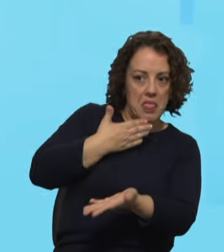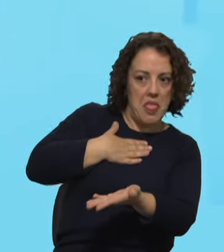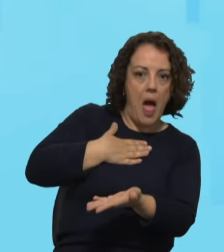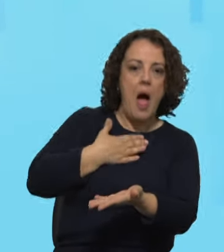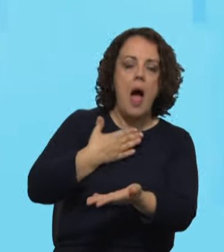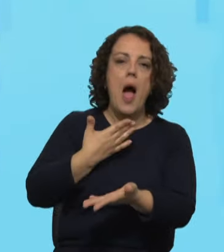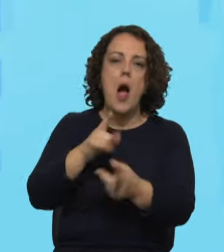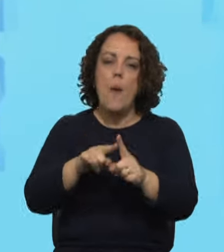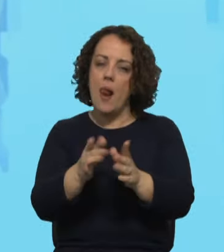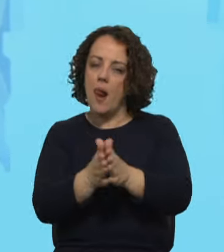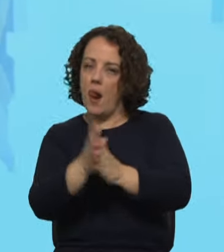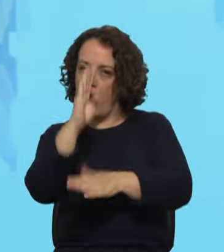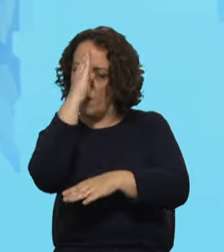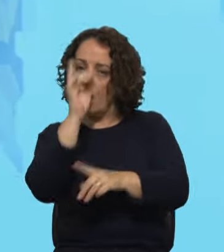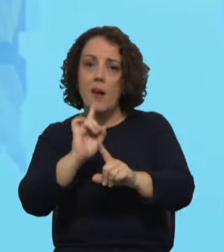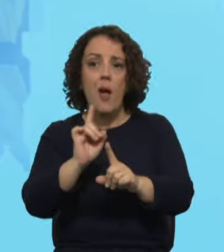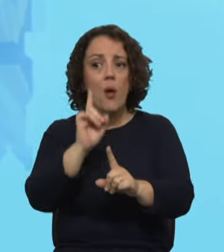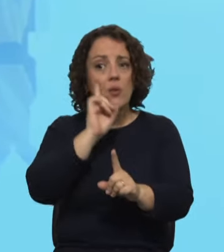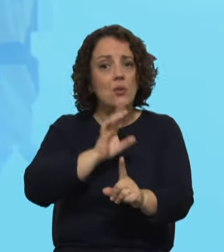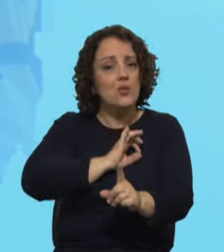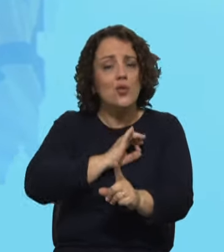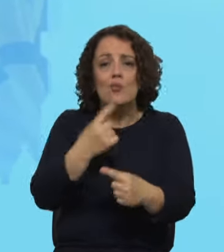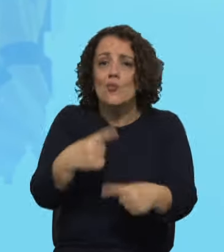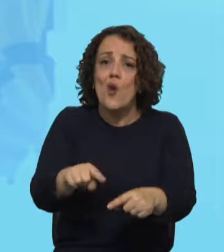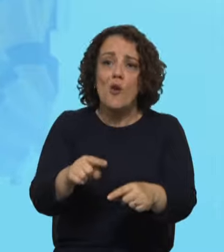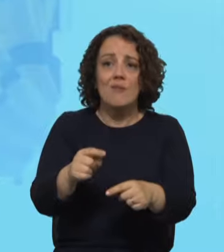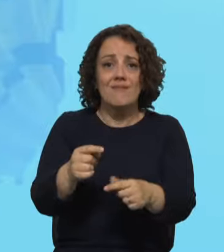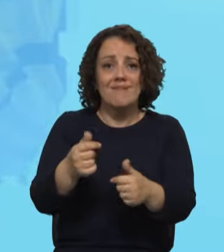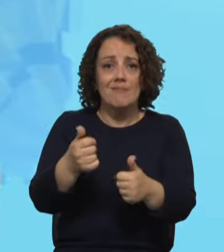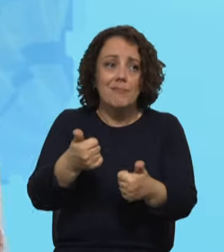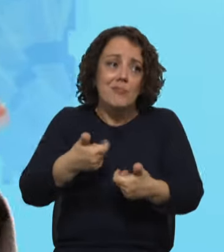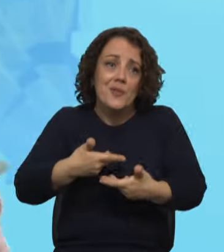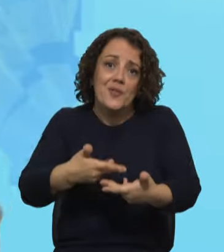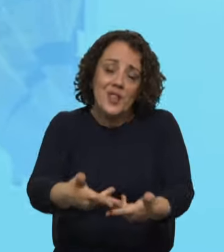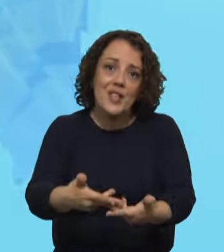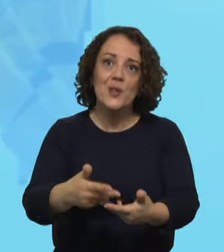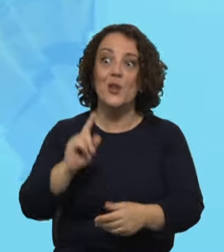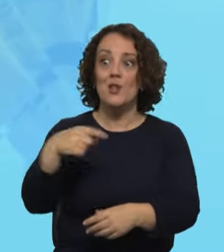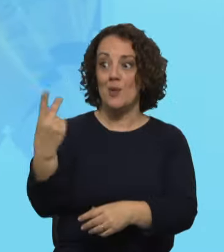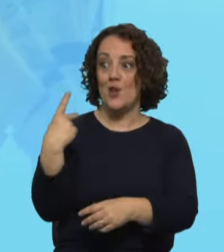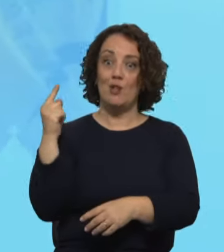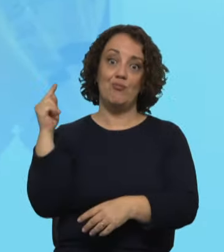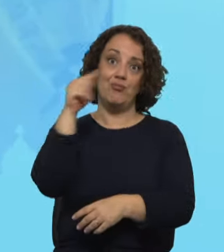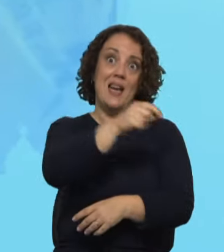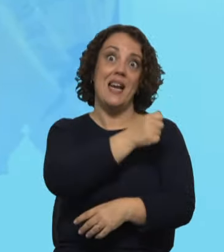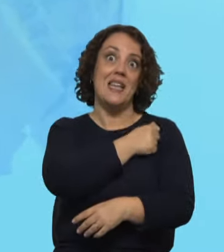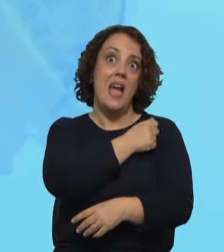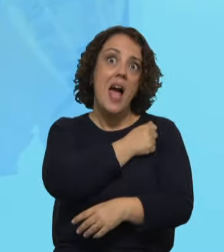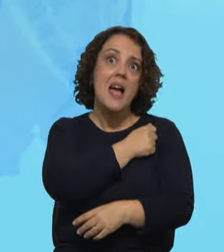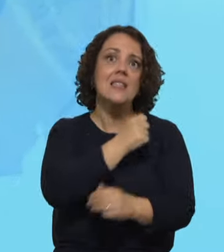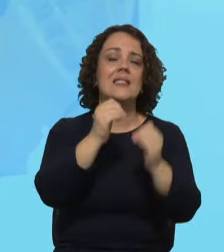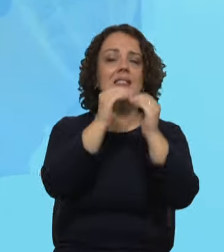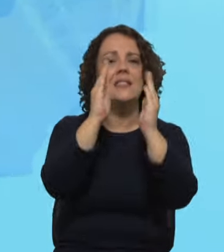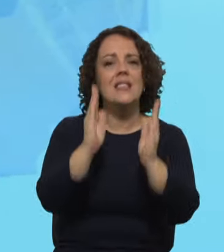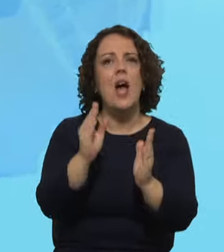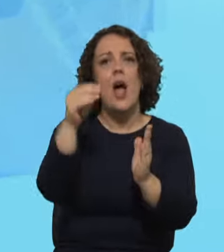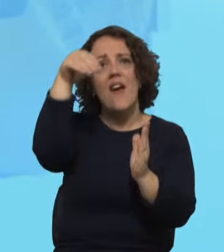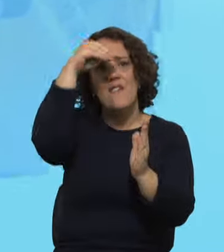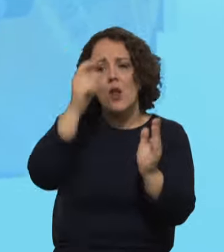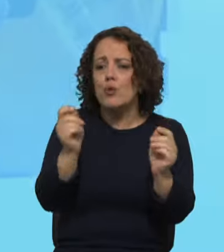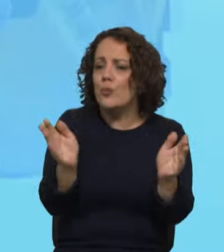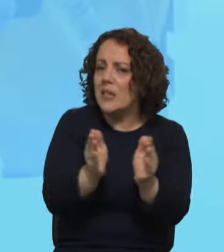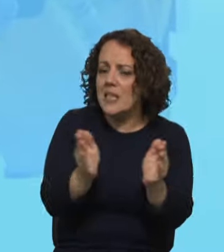oportunidade ela queria generosamente acolher e foi isso que aconteceu e quando chegamos à casa dela que era uma casa muito modesta numa vila muito pequenina